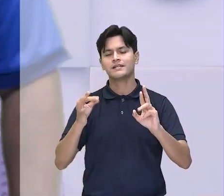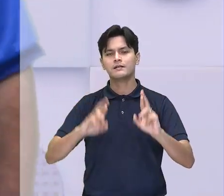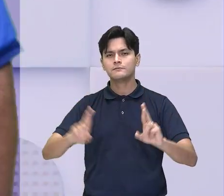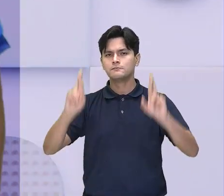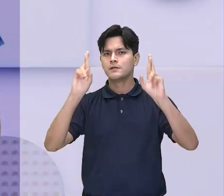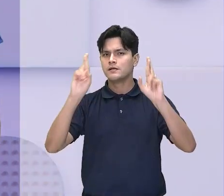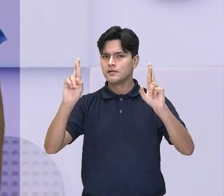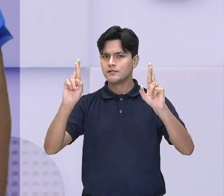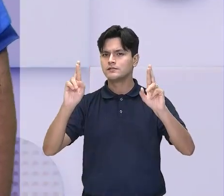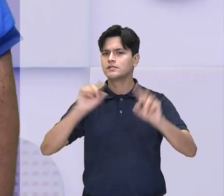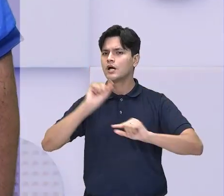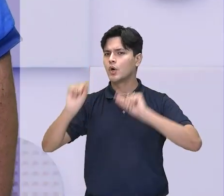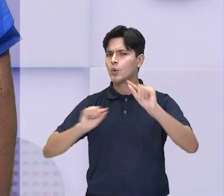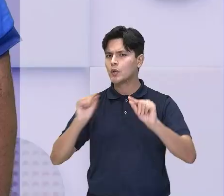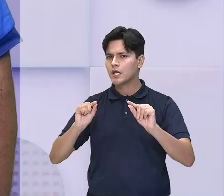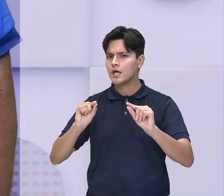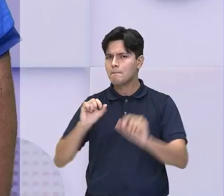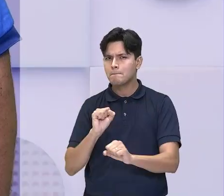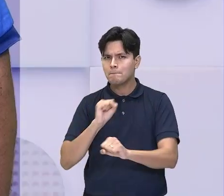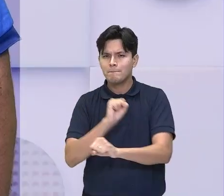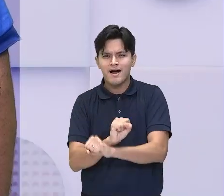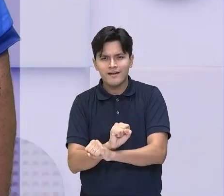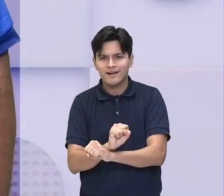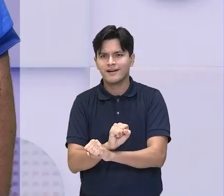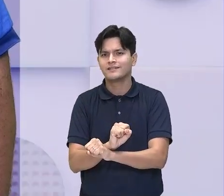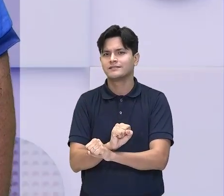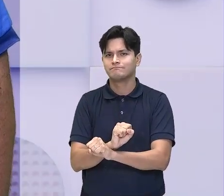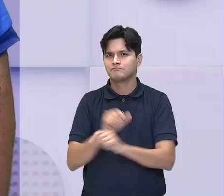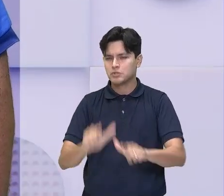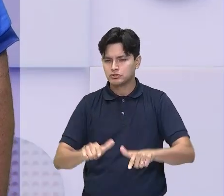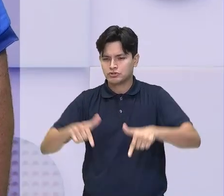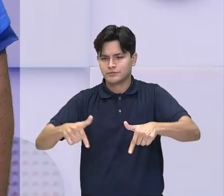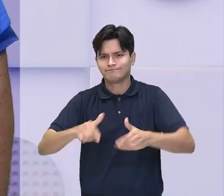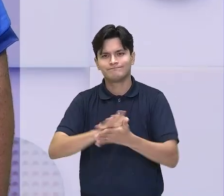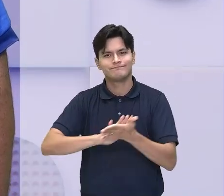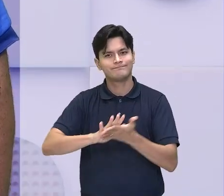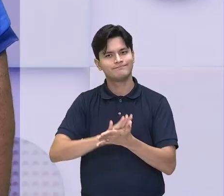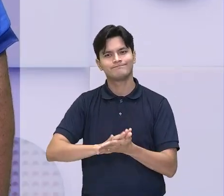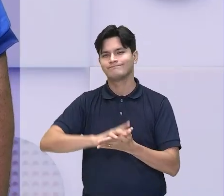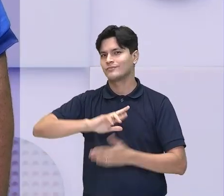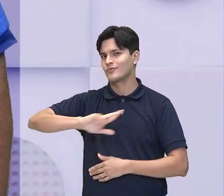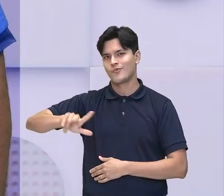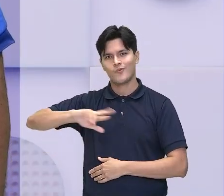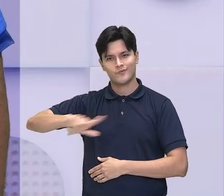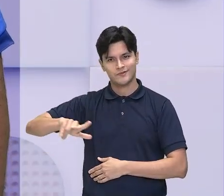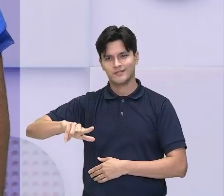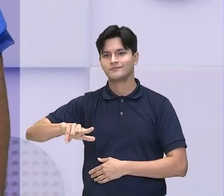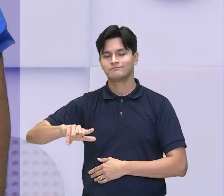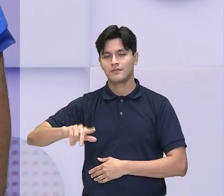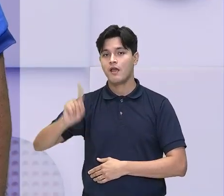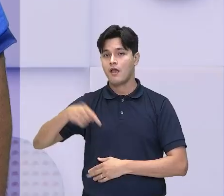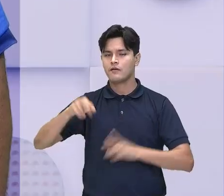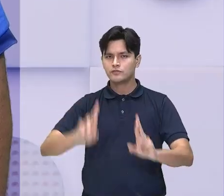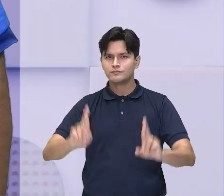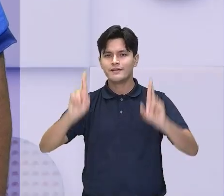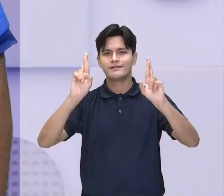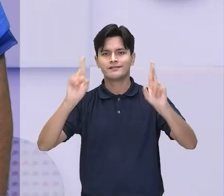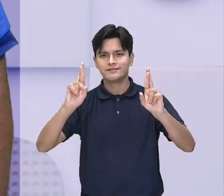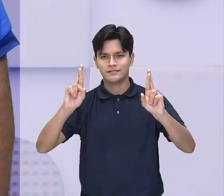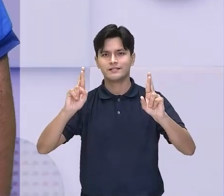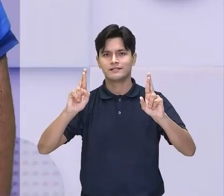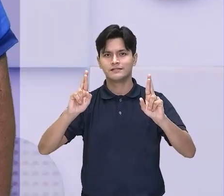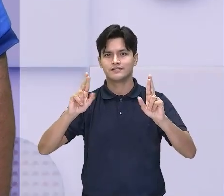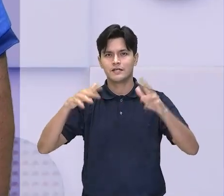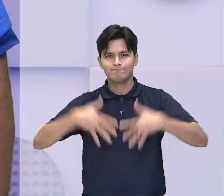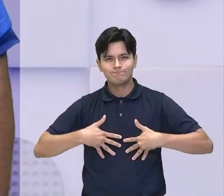fica parada no tempo. Mas muito pelo contrário, uma esperança que se solidariza com a dor